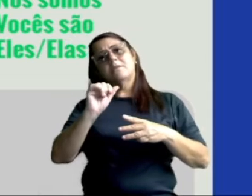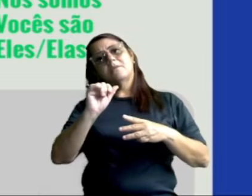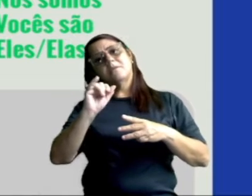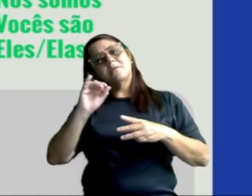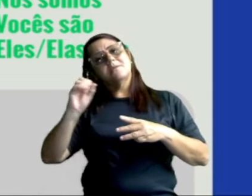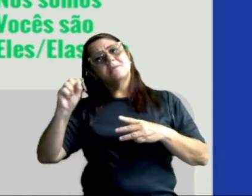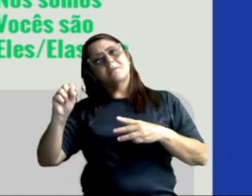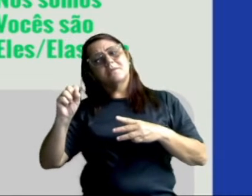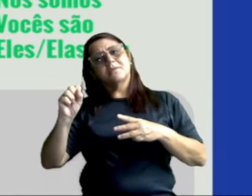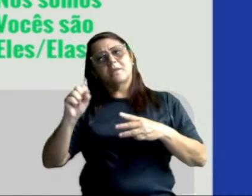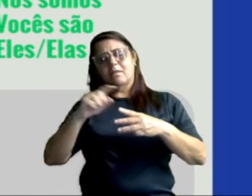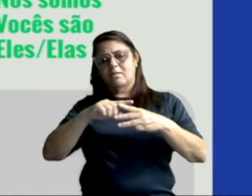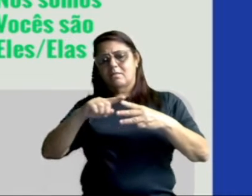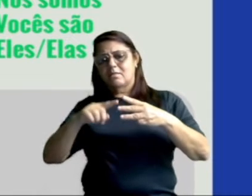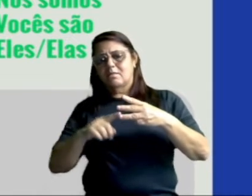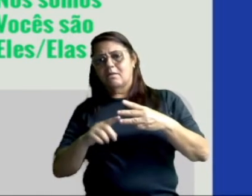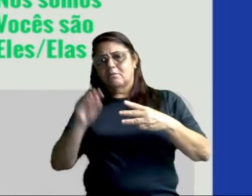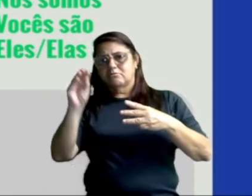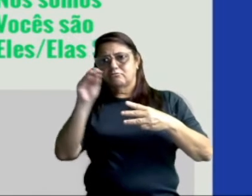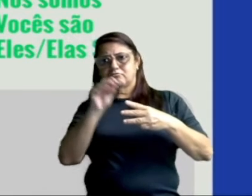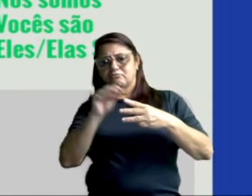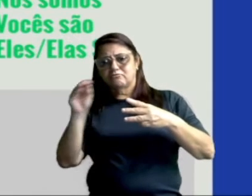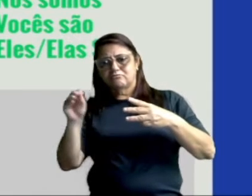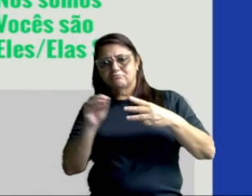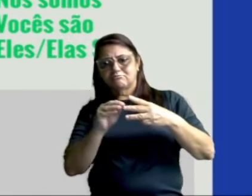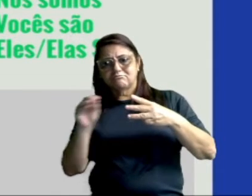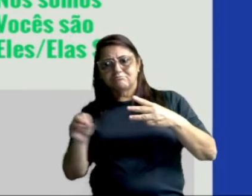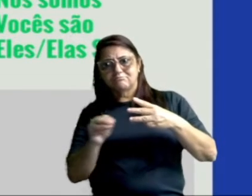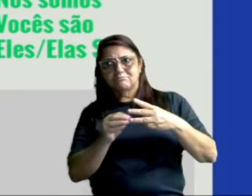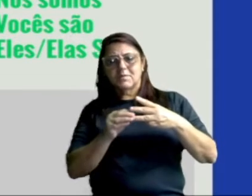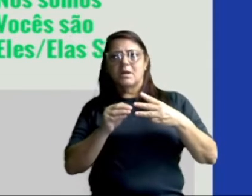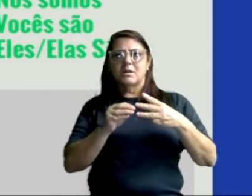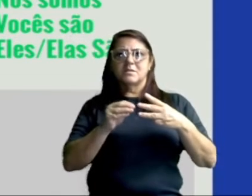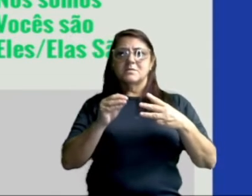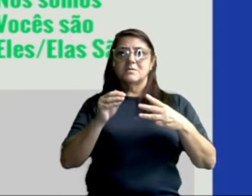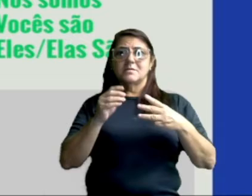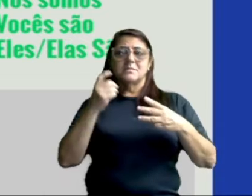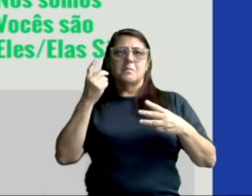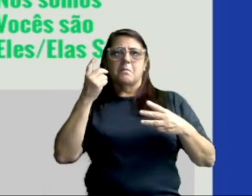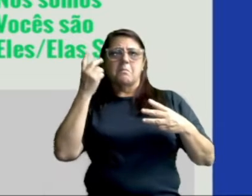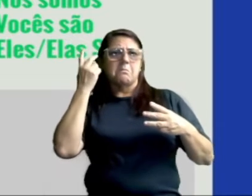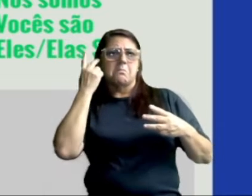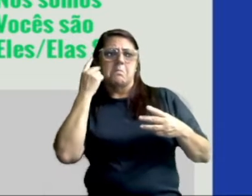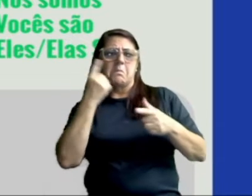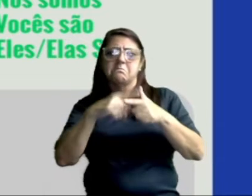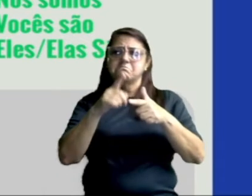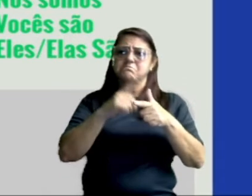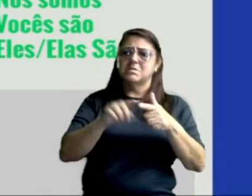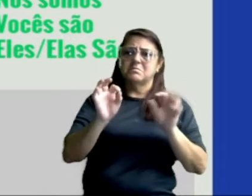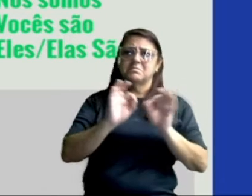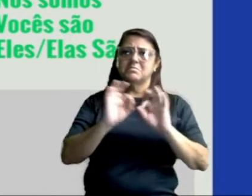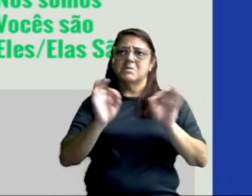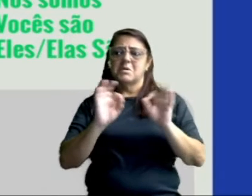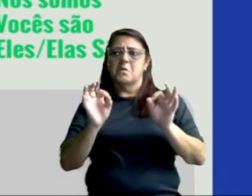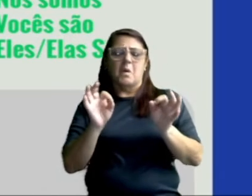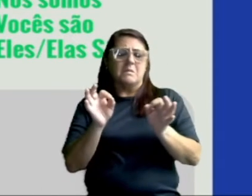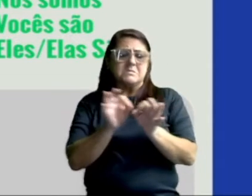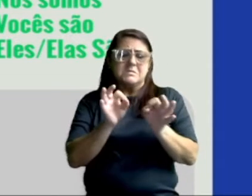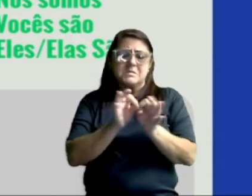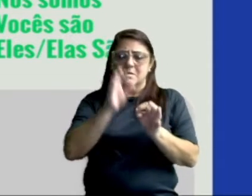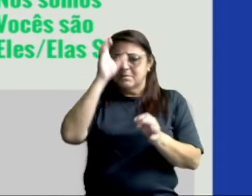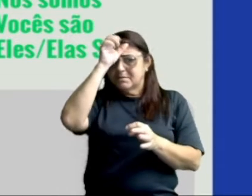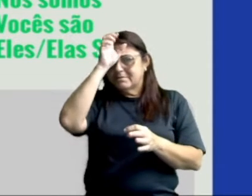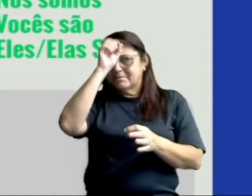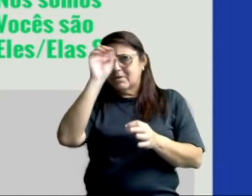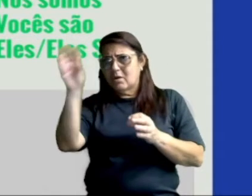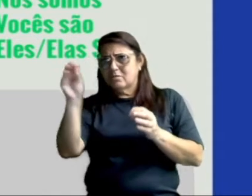você consegue colocar as 3 formas do verbo to be sem ter problema nenhum, sem ter dúvida alguma.